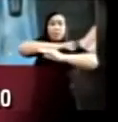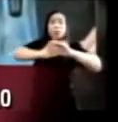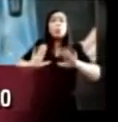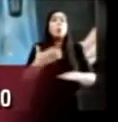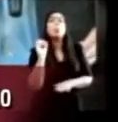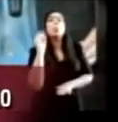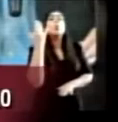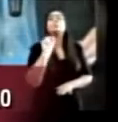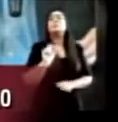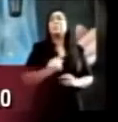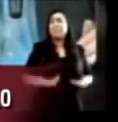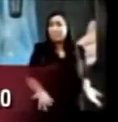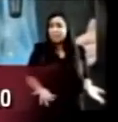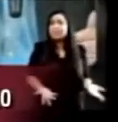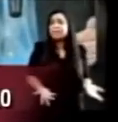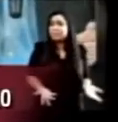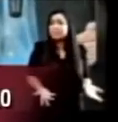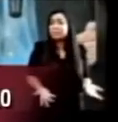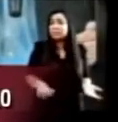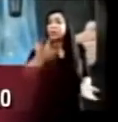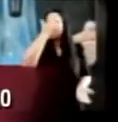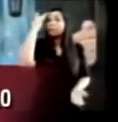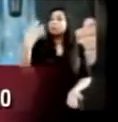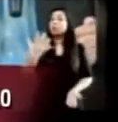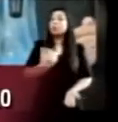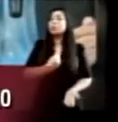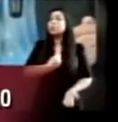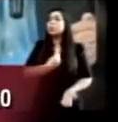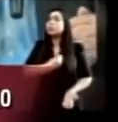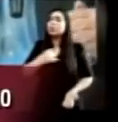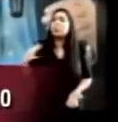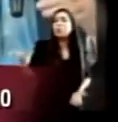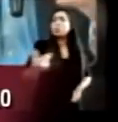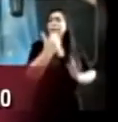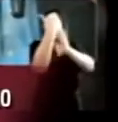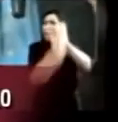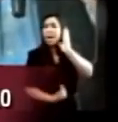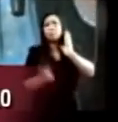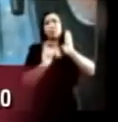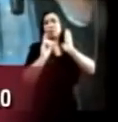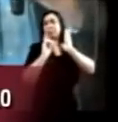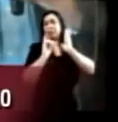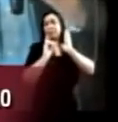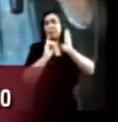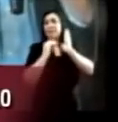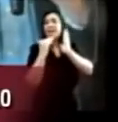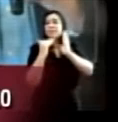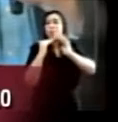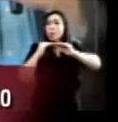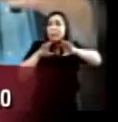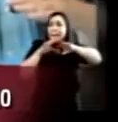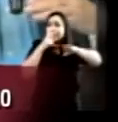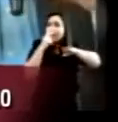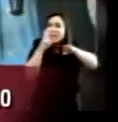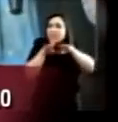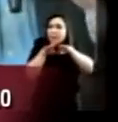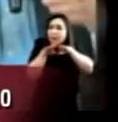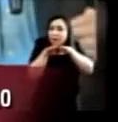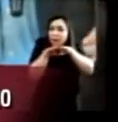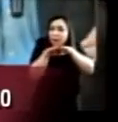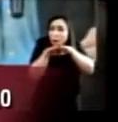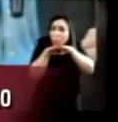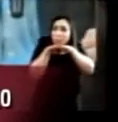que aconteceu? O número de casos total não abaixou muito. Ele ficou praticamente igual